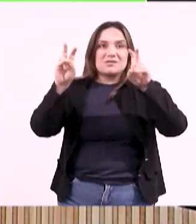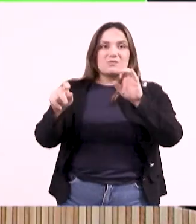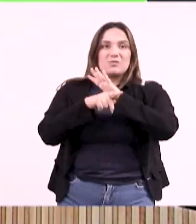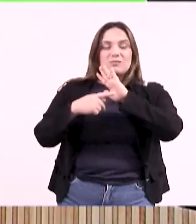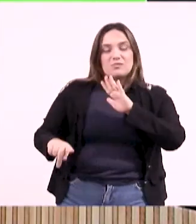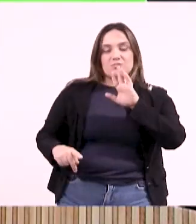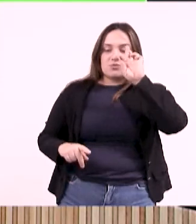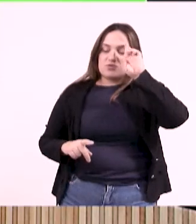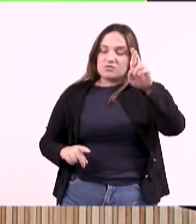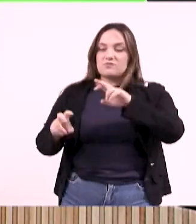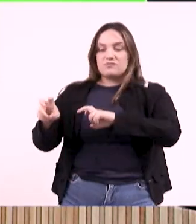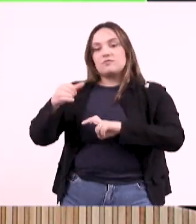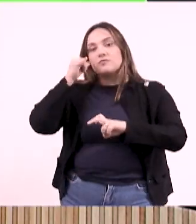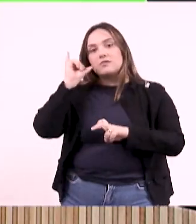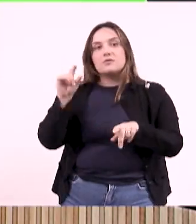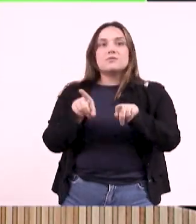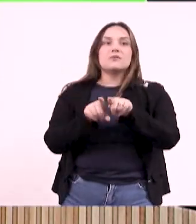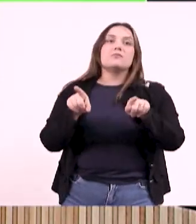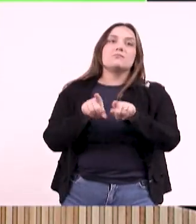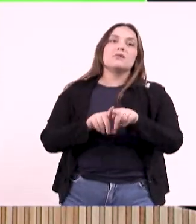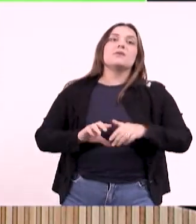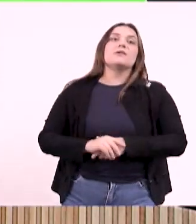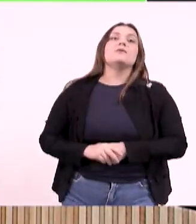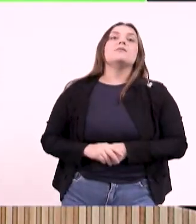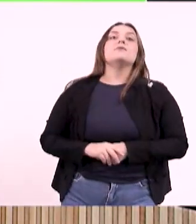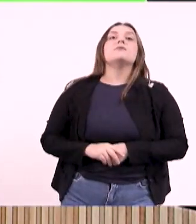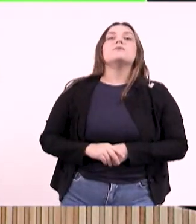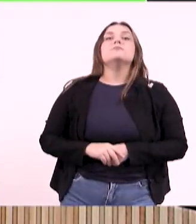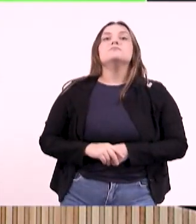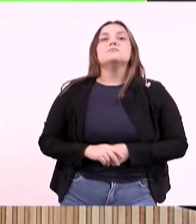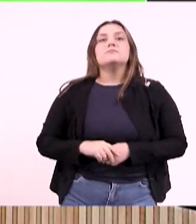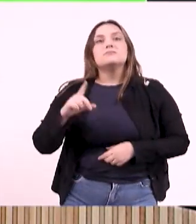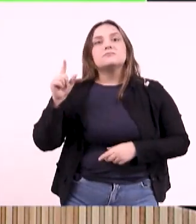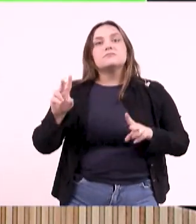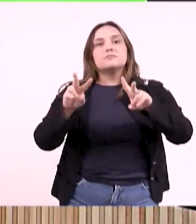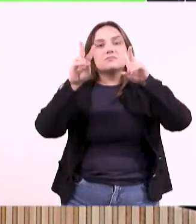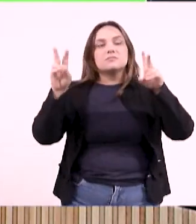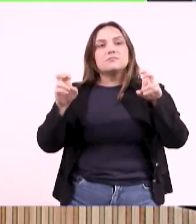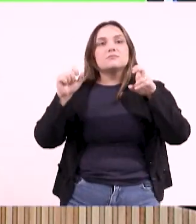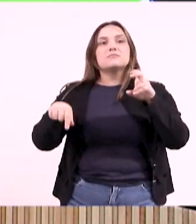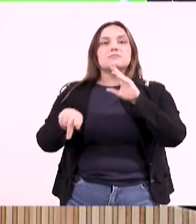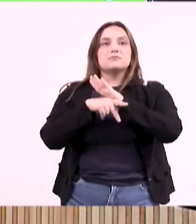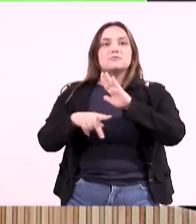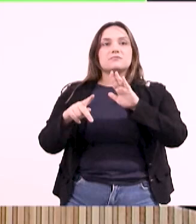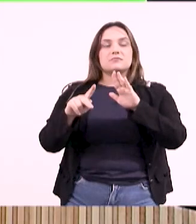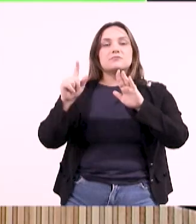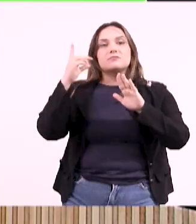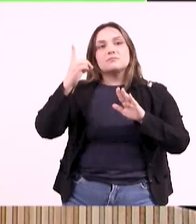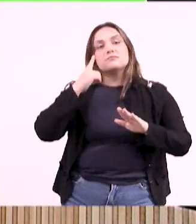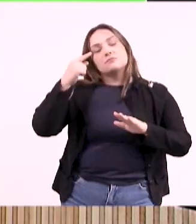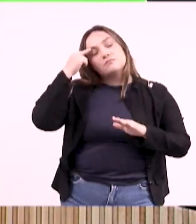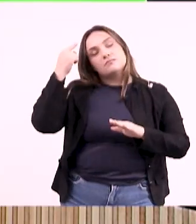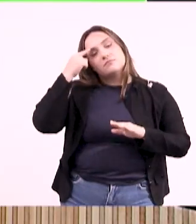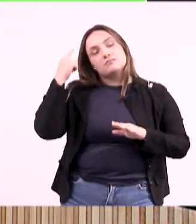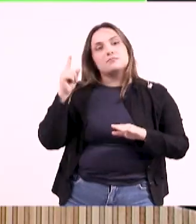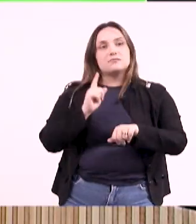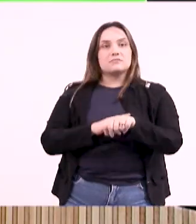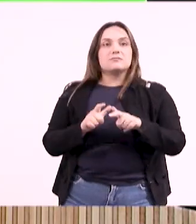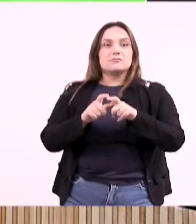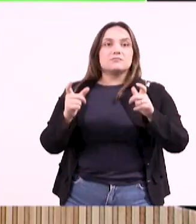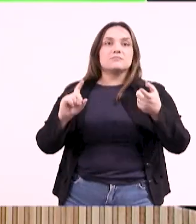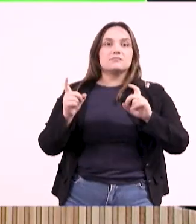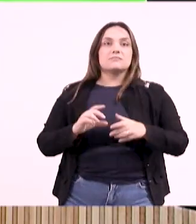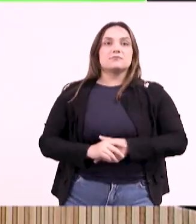entre proprietários rurais e também indígenas. Quem trouxe esse assunto para o plenário da Assembleia foi o deputado Zé Teixeira durante o grande